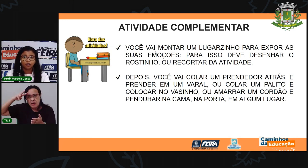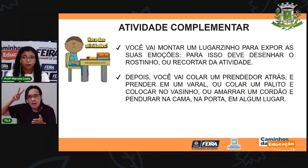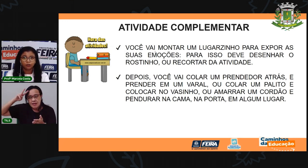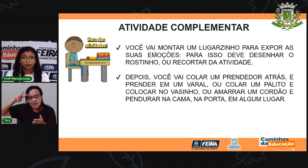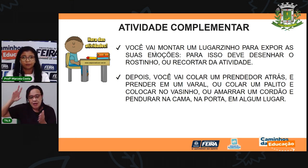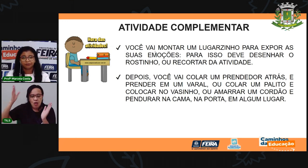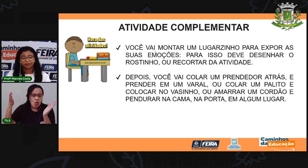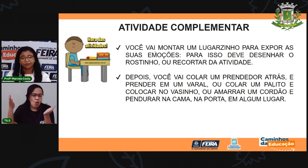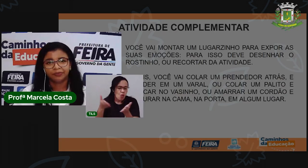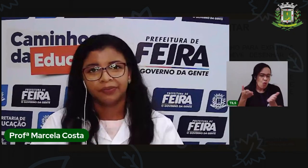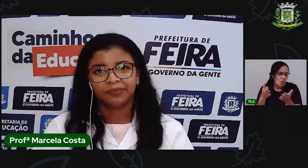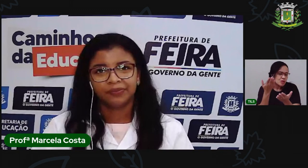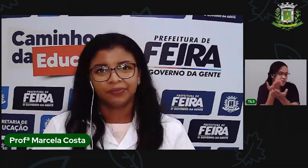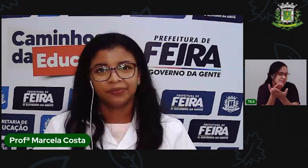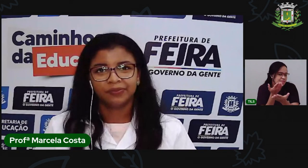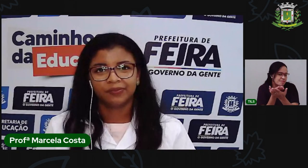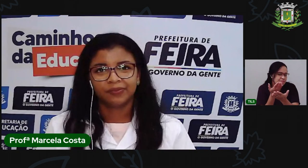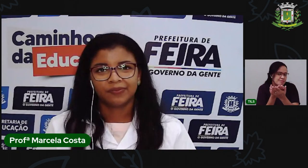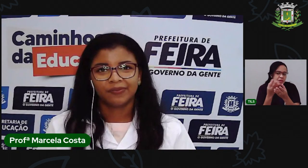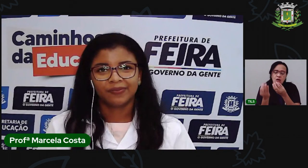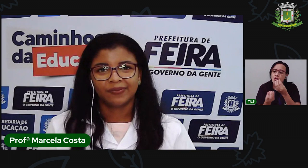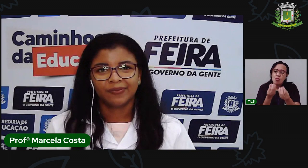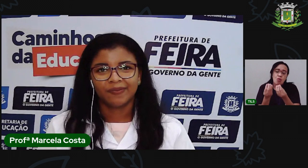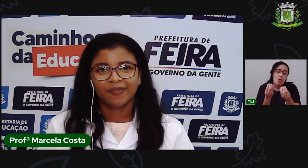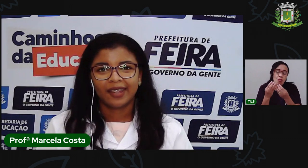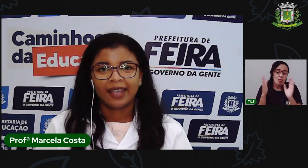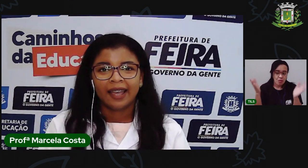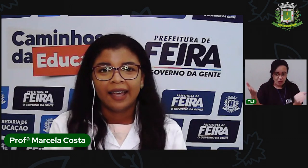nessa aula de hoje.